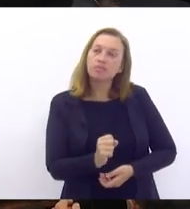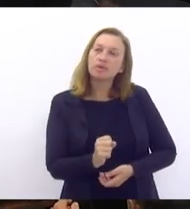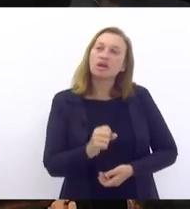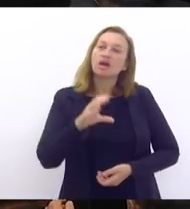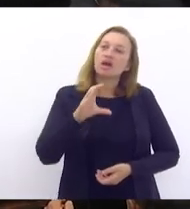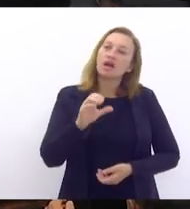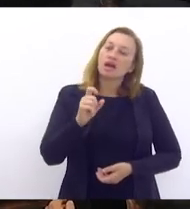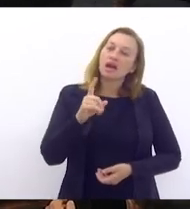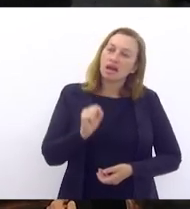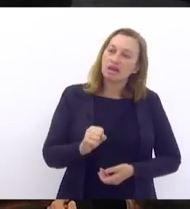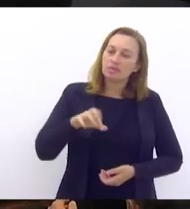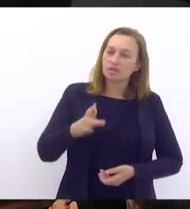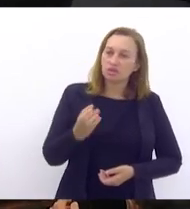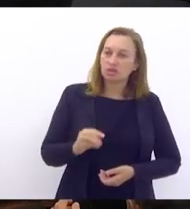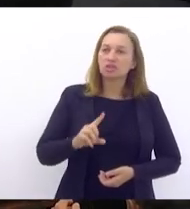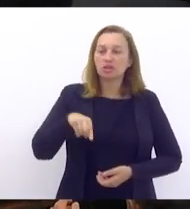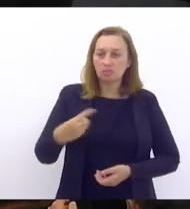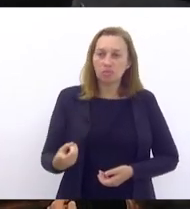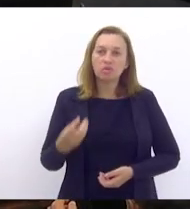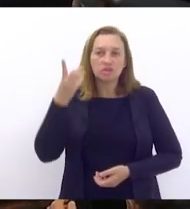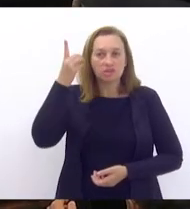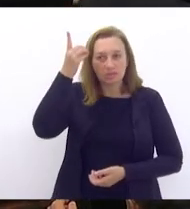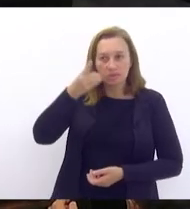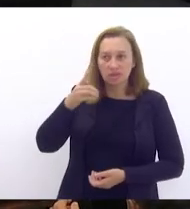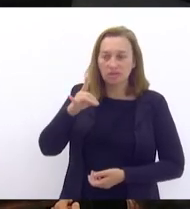Márcio Glauberto.